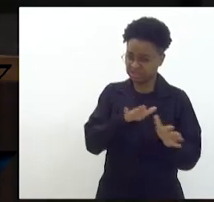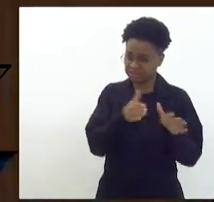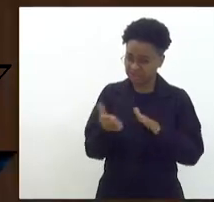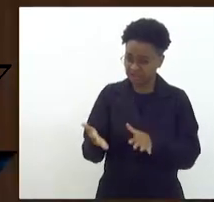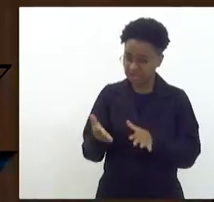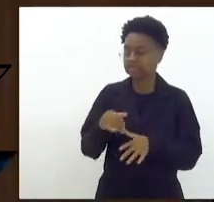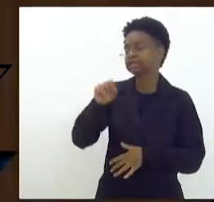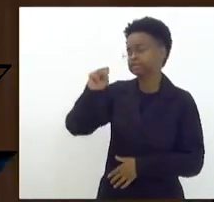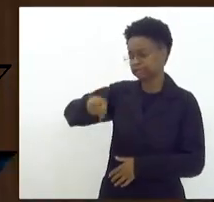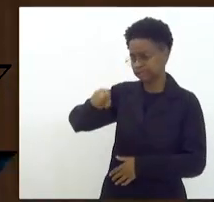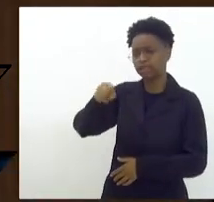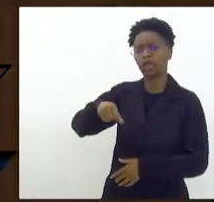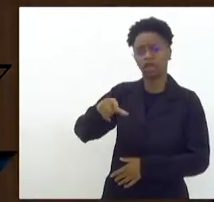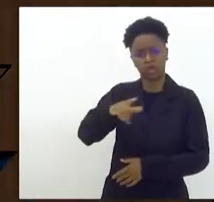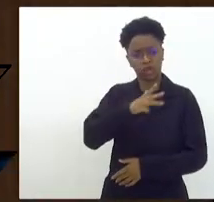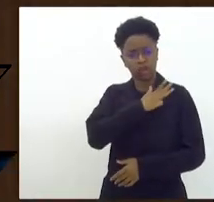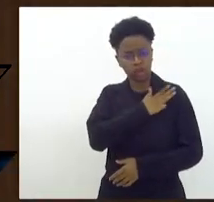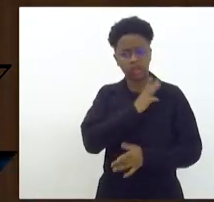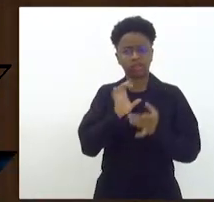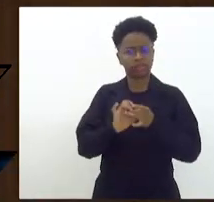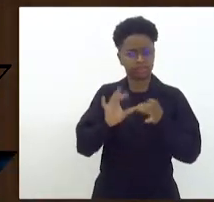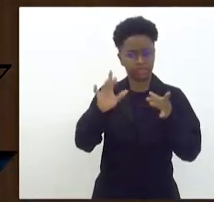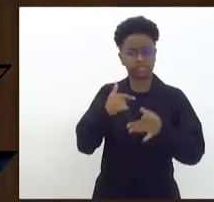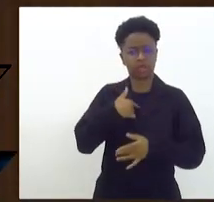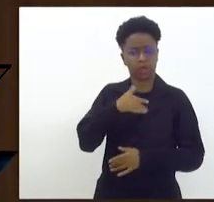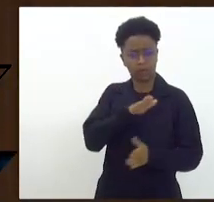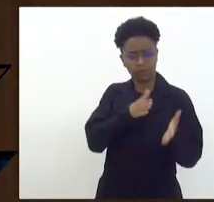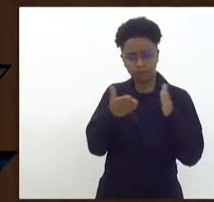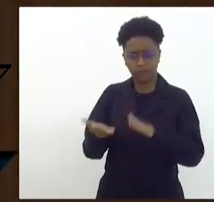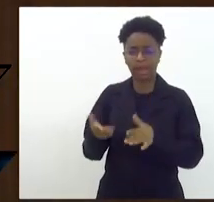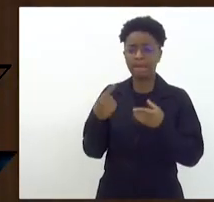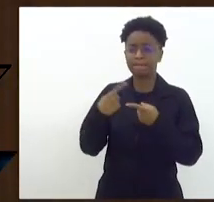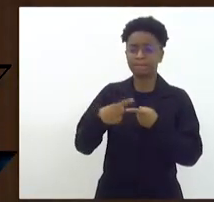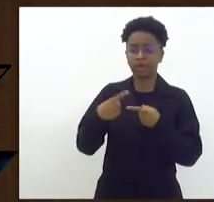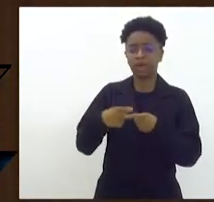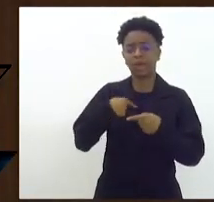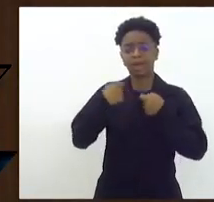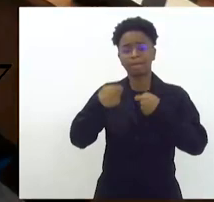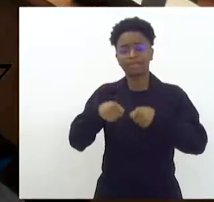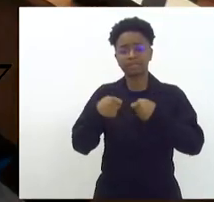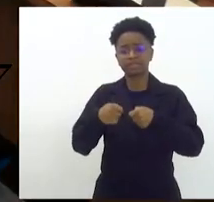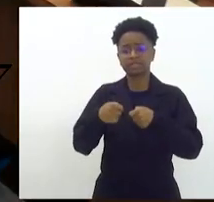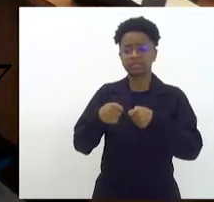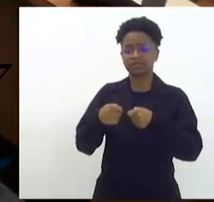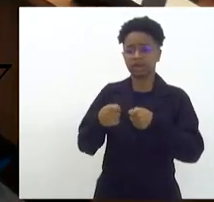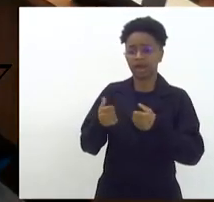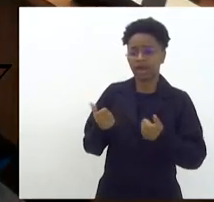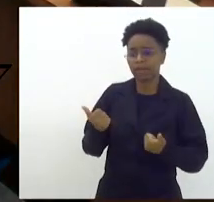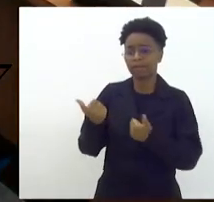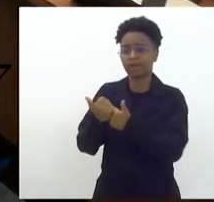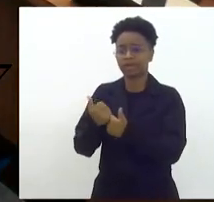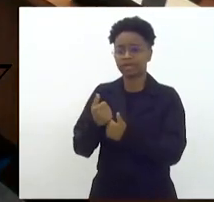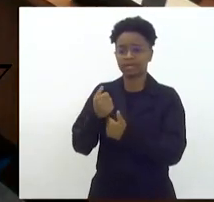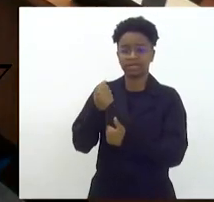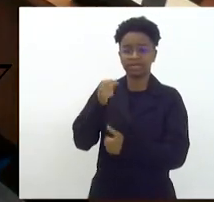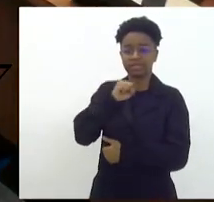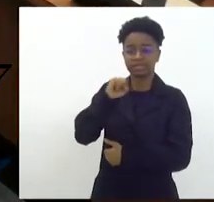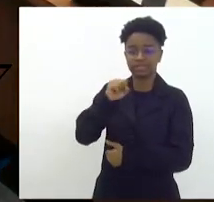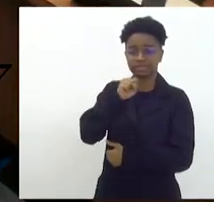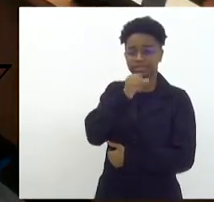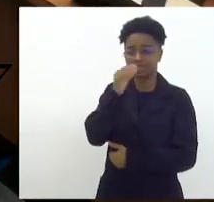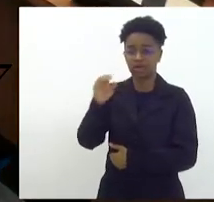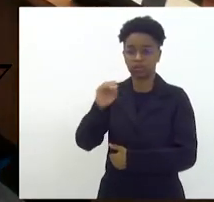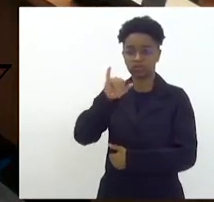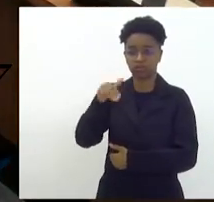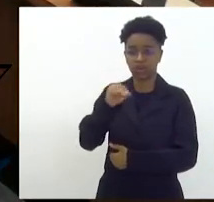Lula tá deixando oferecer que eu preciso atender São João da Barra e ele não libera